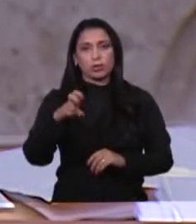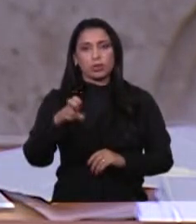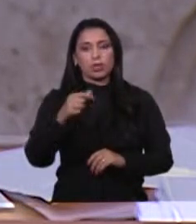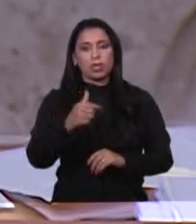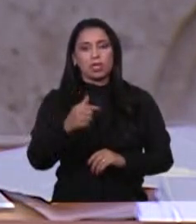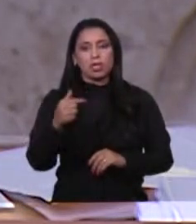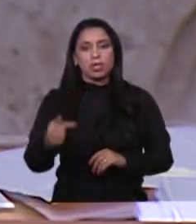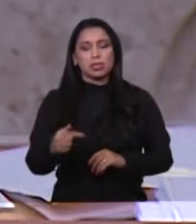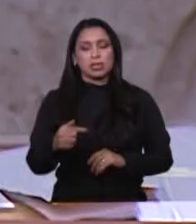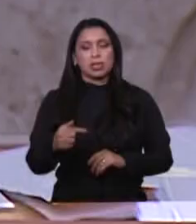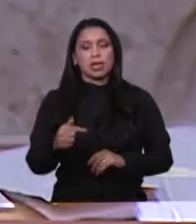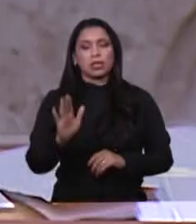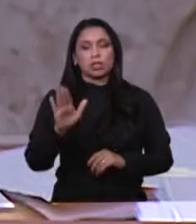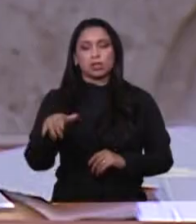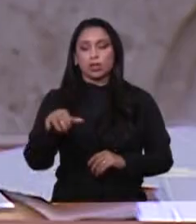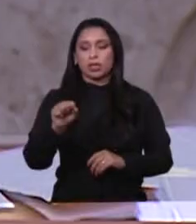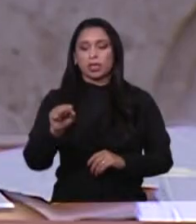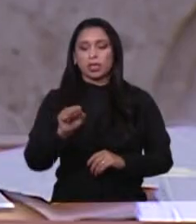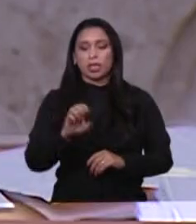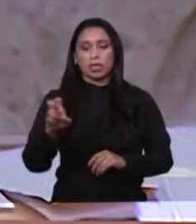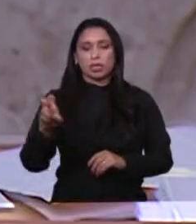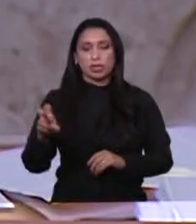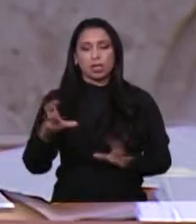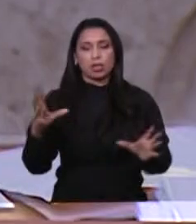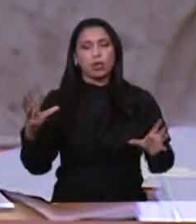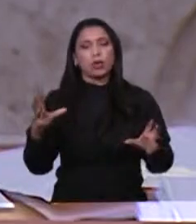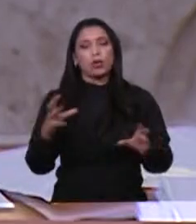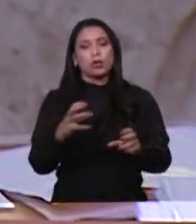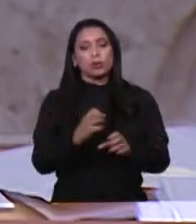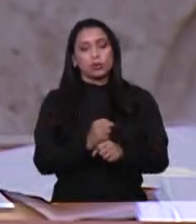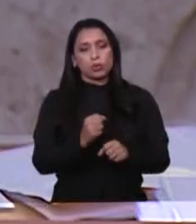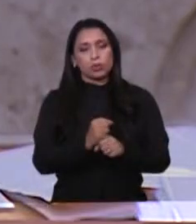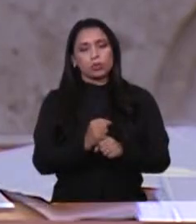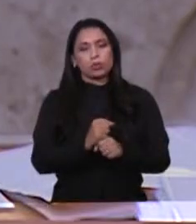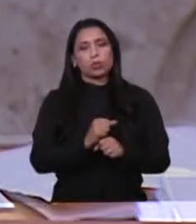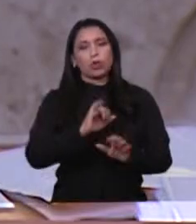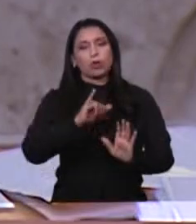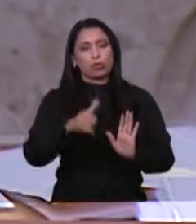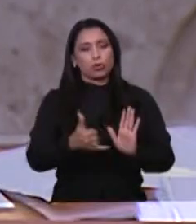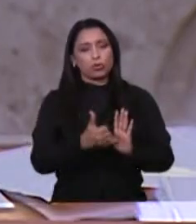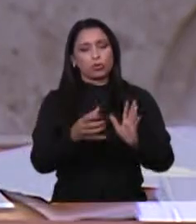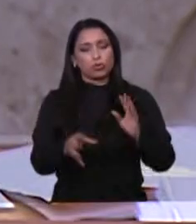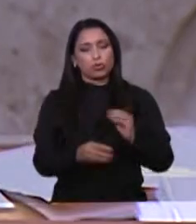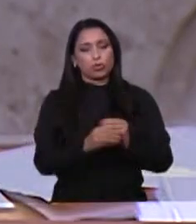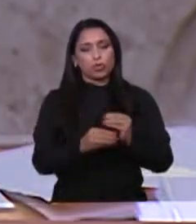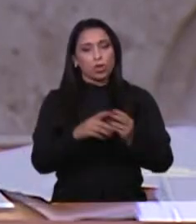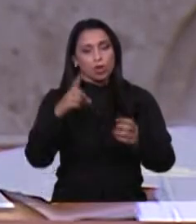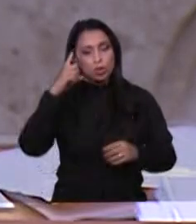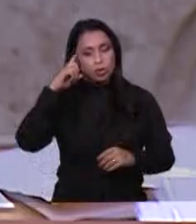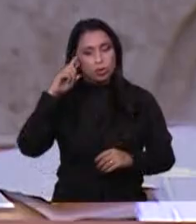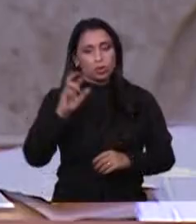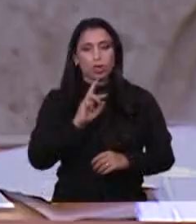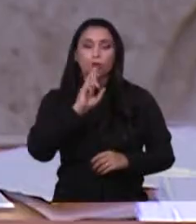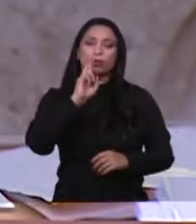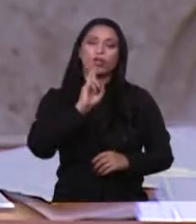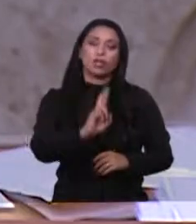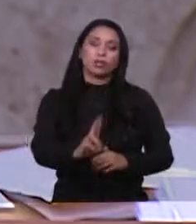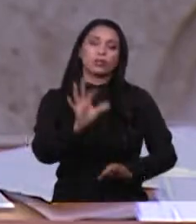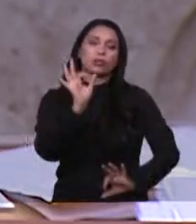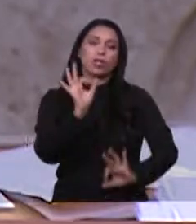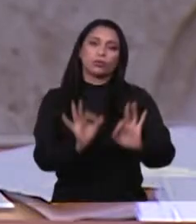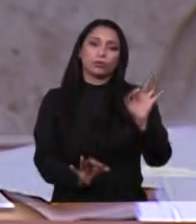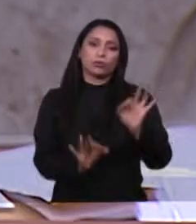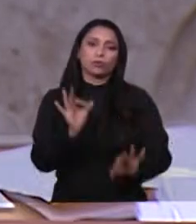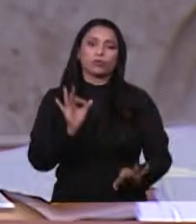7.357 de 85, soma a ser corrigida monetariamente a contar do dia da proclamação do resultado